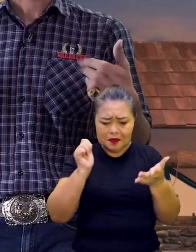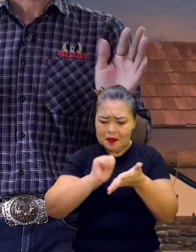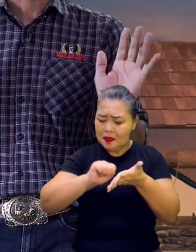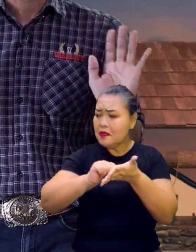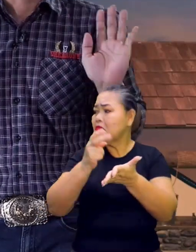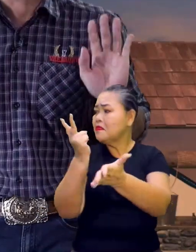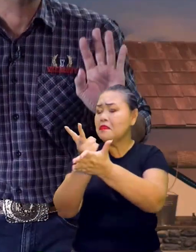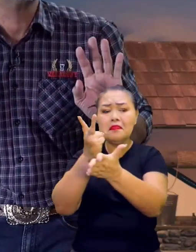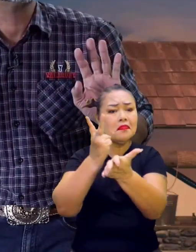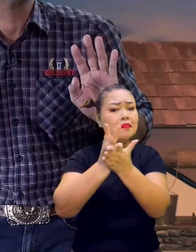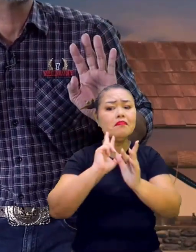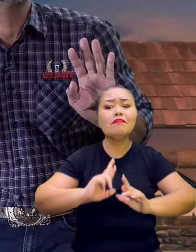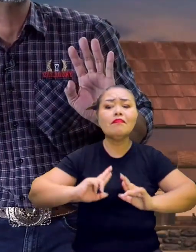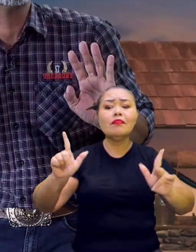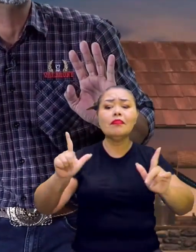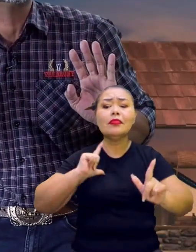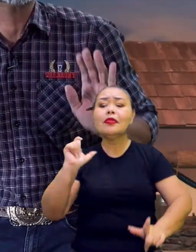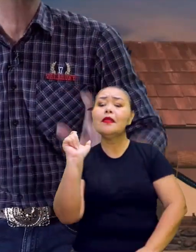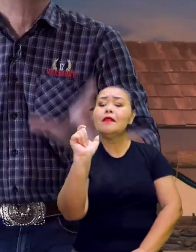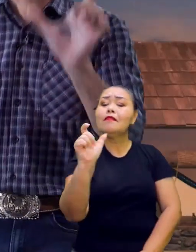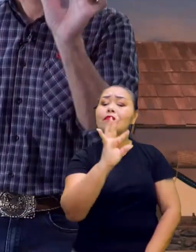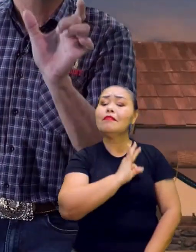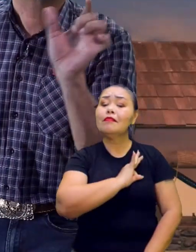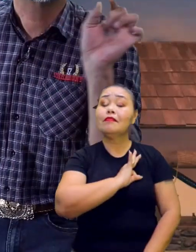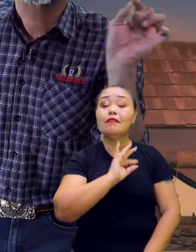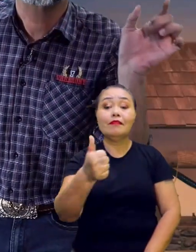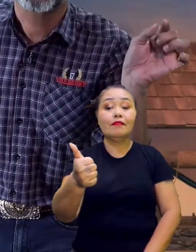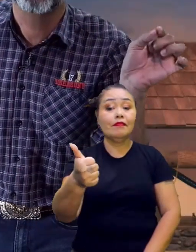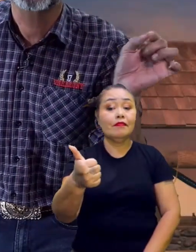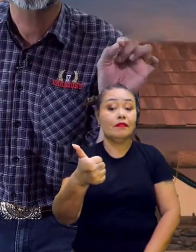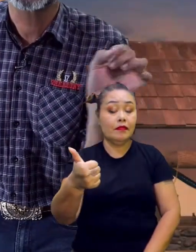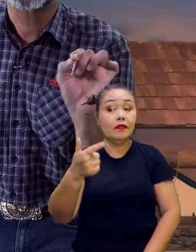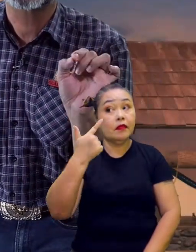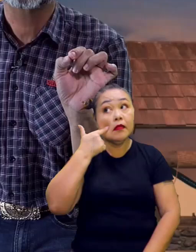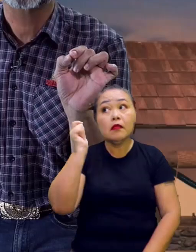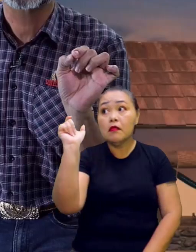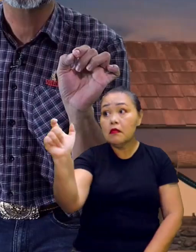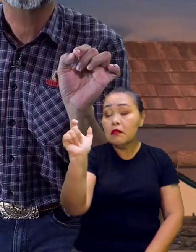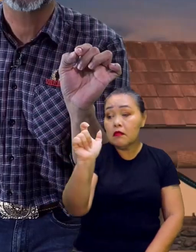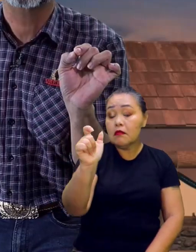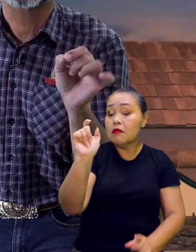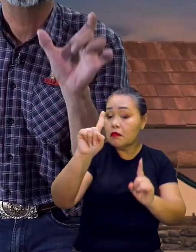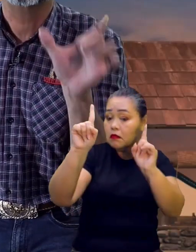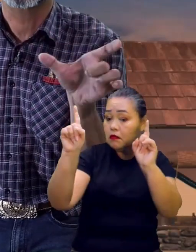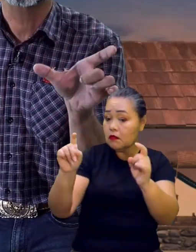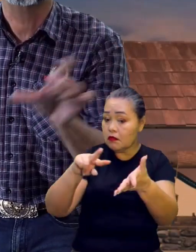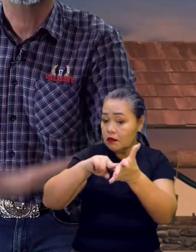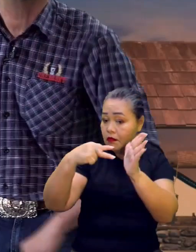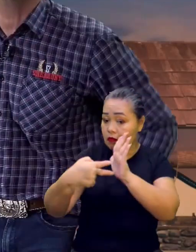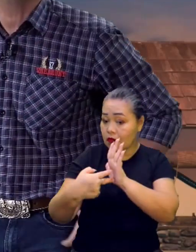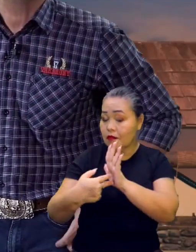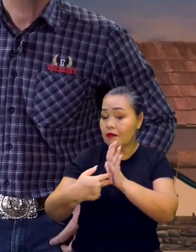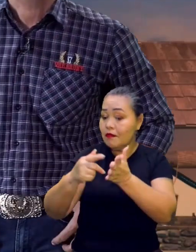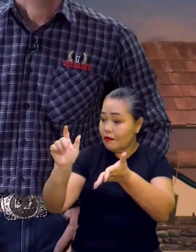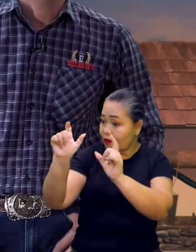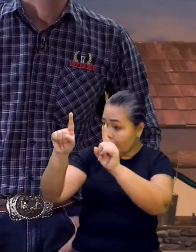coisa, o que está diferente é que ele colocou um termo técnico aí. Então, você vê aonde você descreveu o significado do termo técnico, coloque entre parênteses, tá